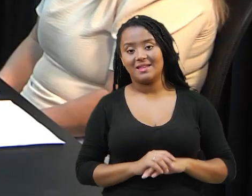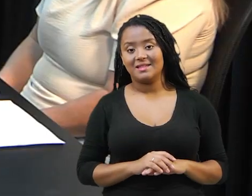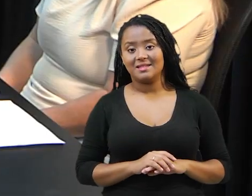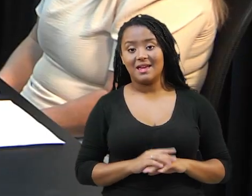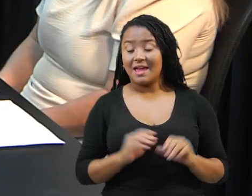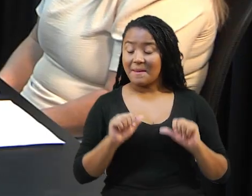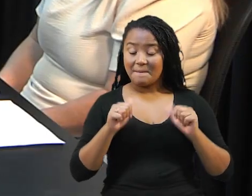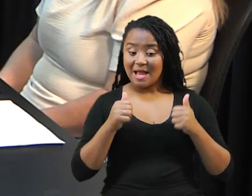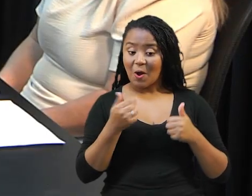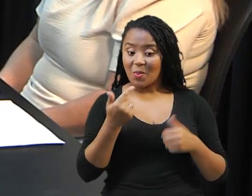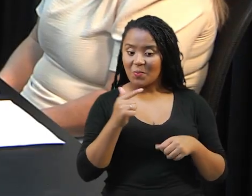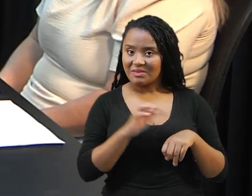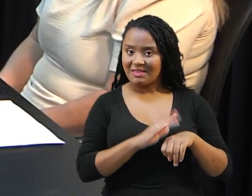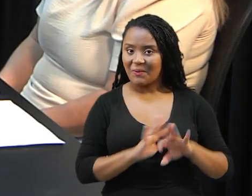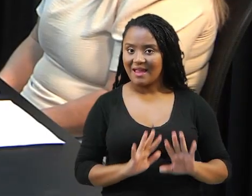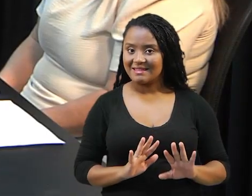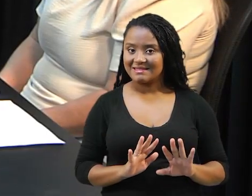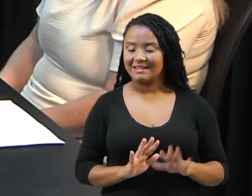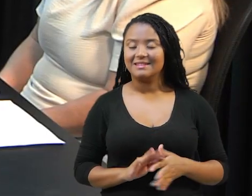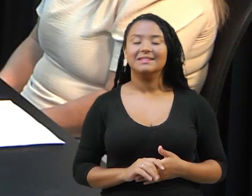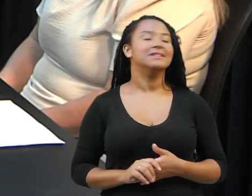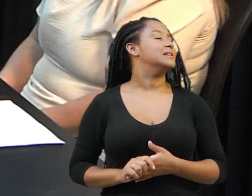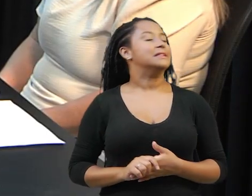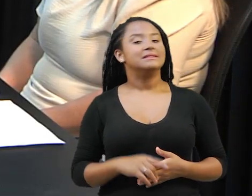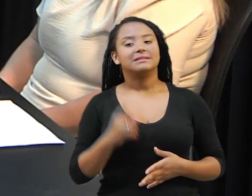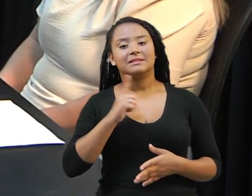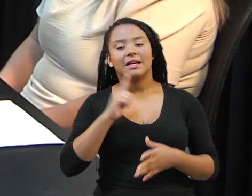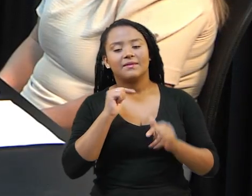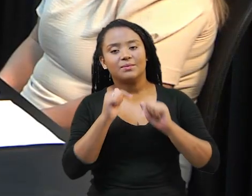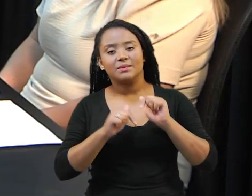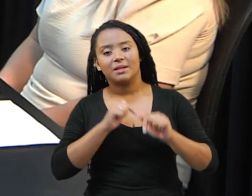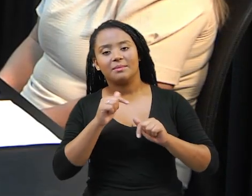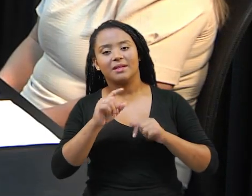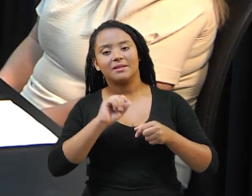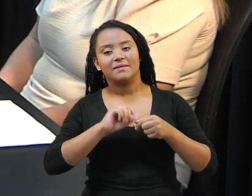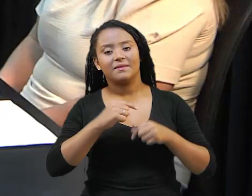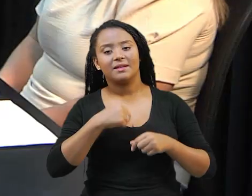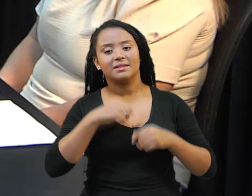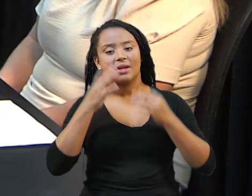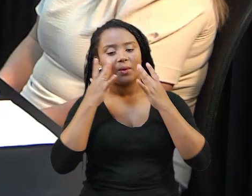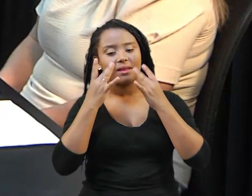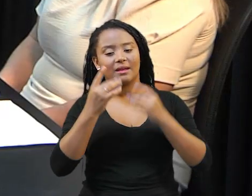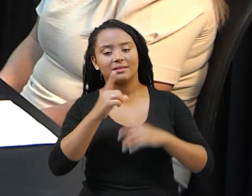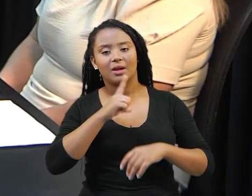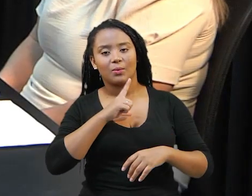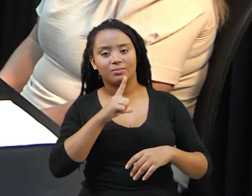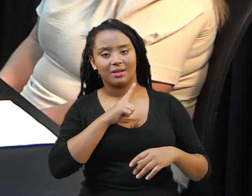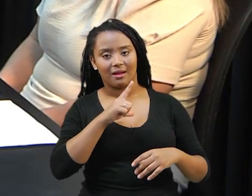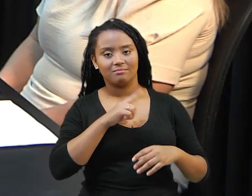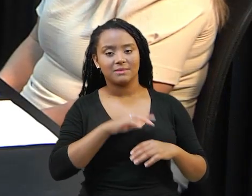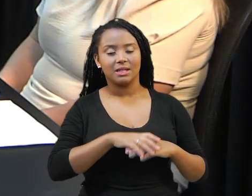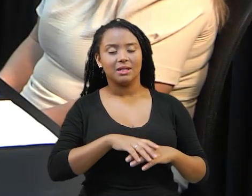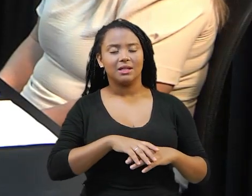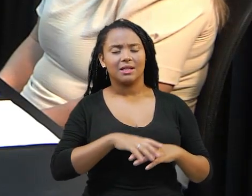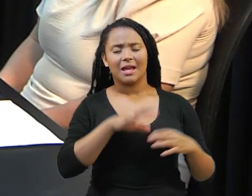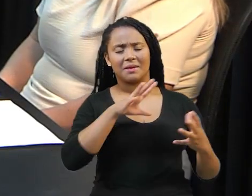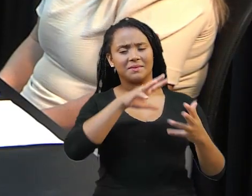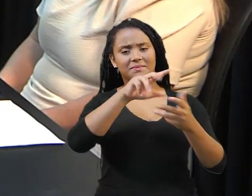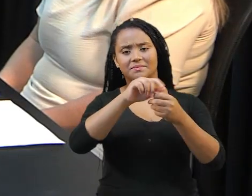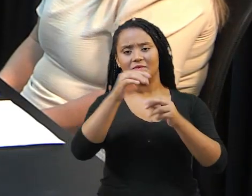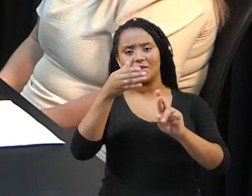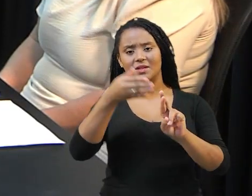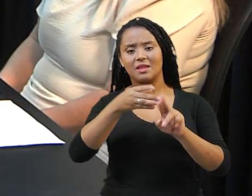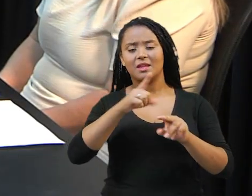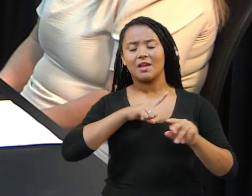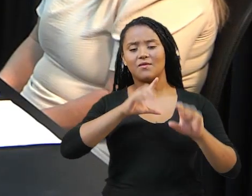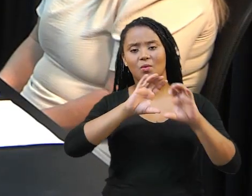todos os dias, melhor a gente não ficar doente. Teve um trabalho agora que chamou muita atenção do mundo. Nós temos um grande congresso